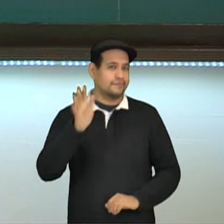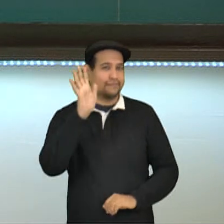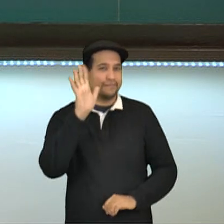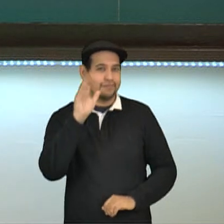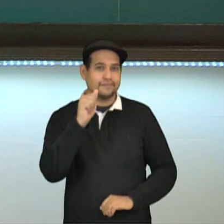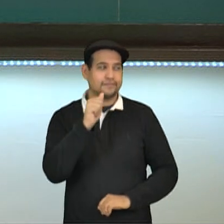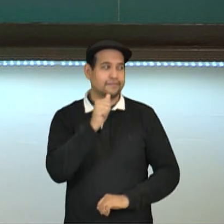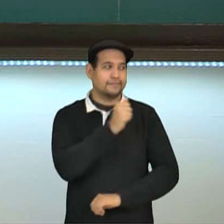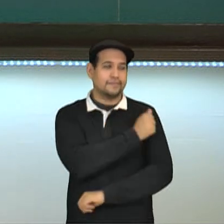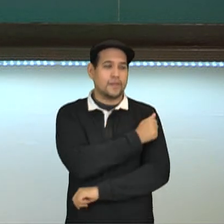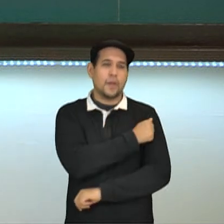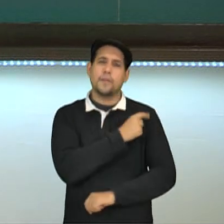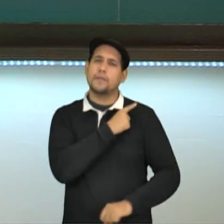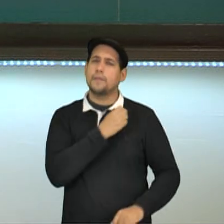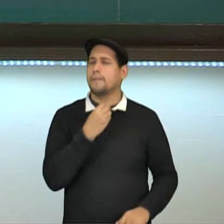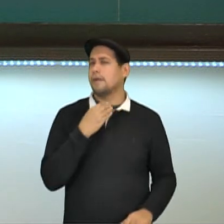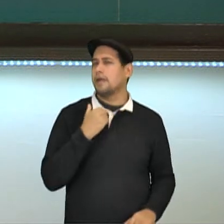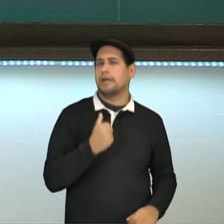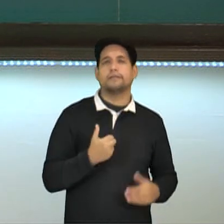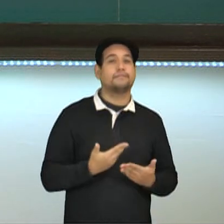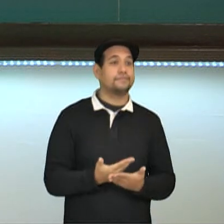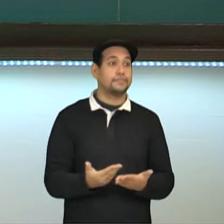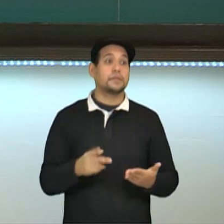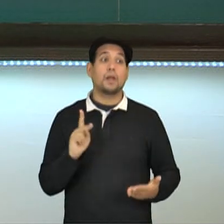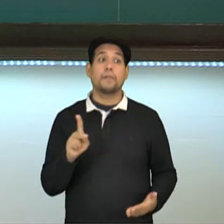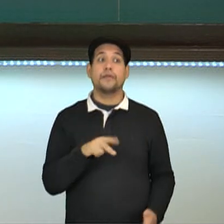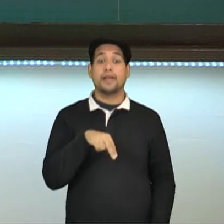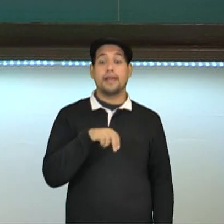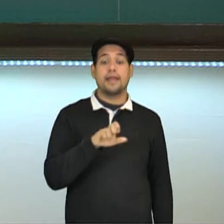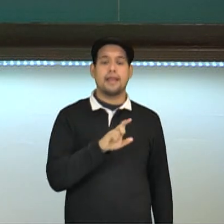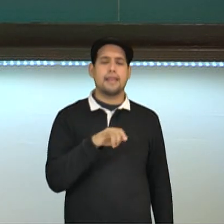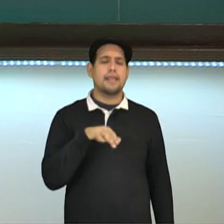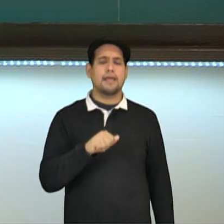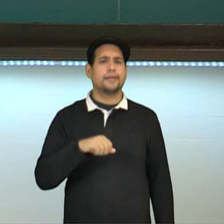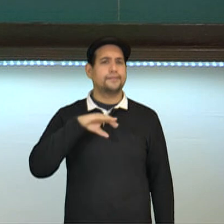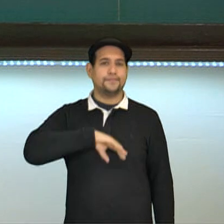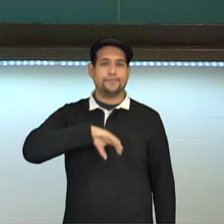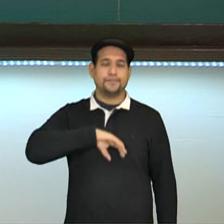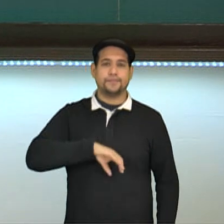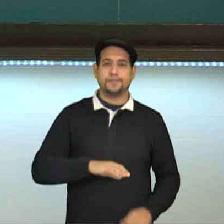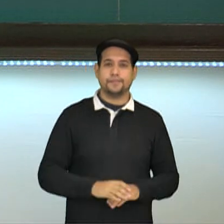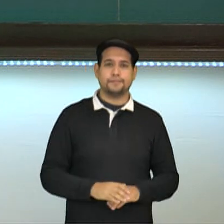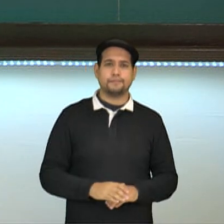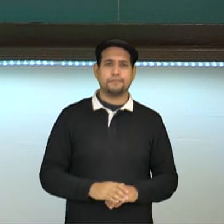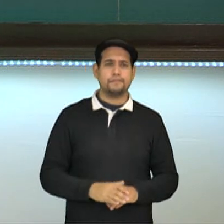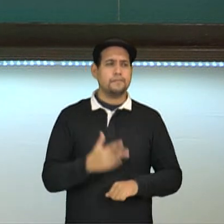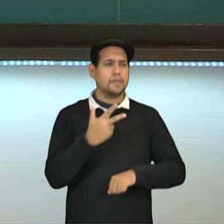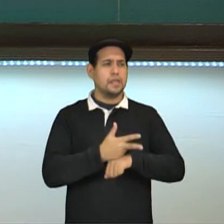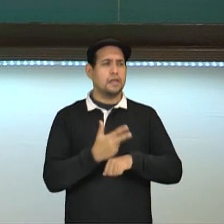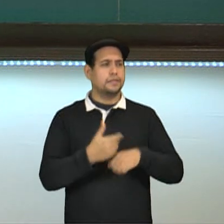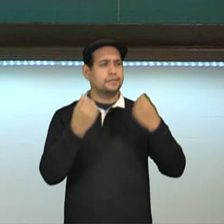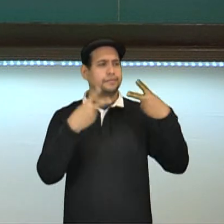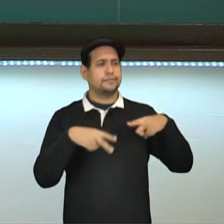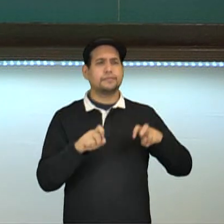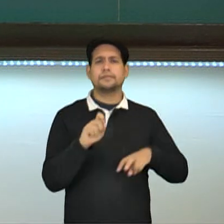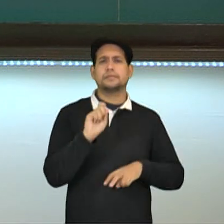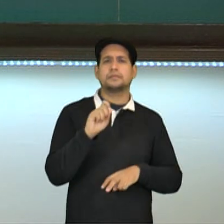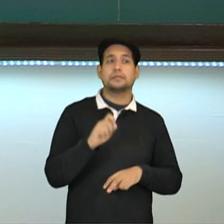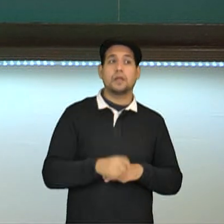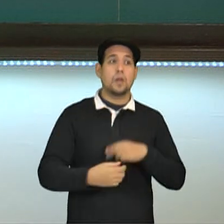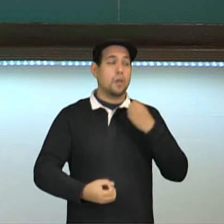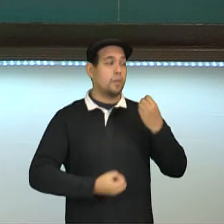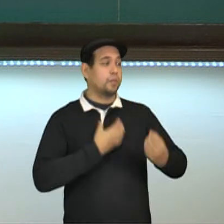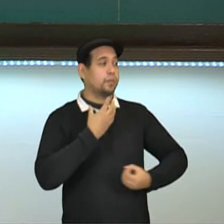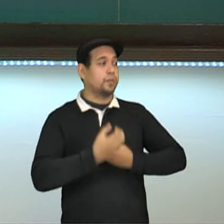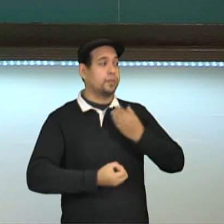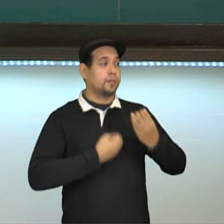Olá, estudantes da primeira série, tudo bem com vocês? Eu sou a professora Nelinha de Língua Portuguesa e neste vídeo nós vamos falar sobre